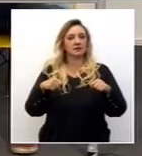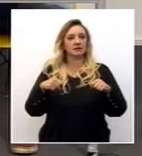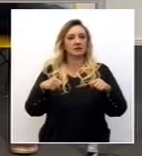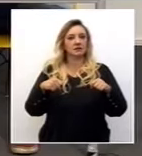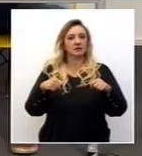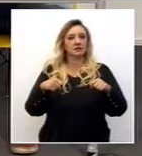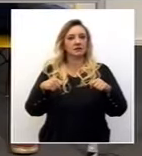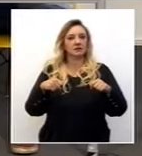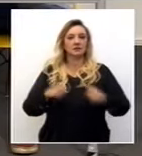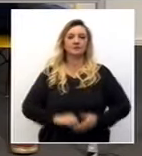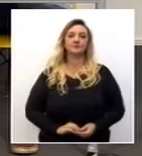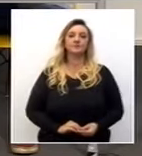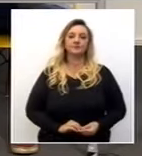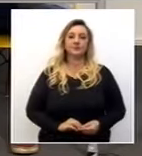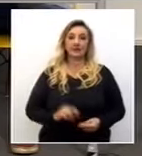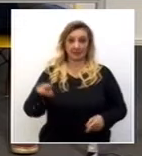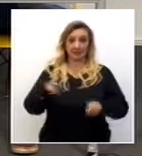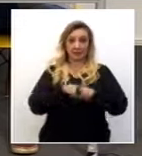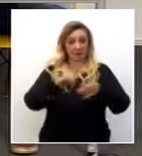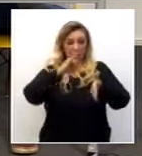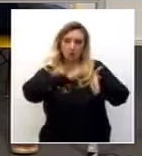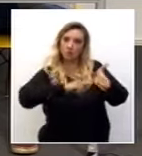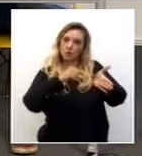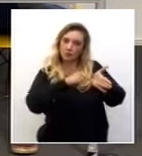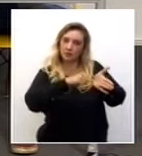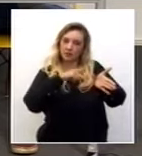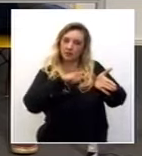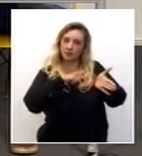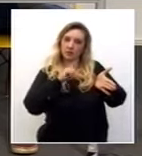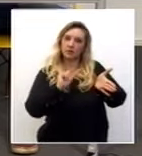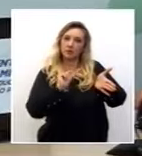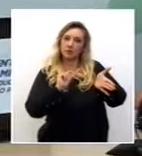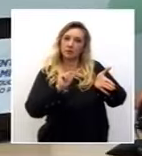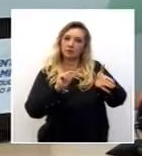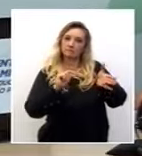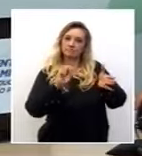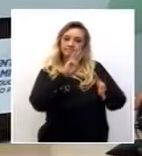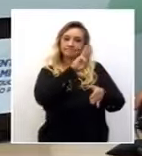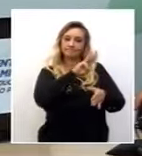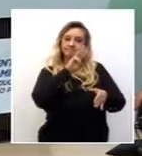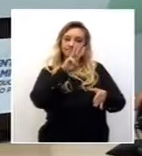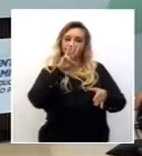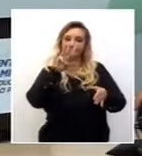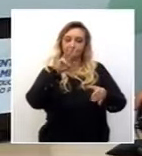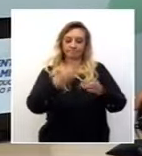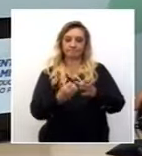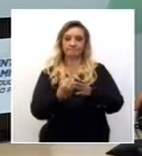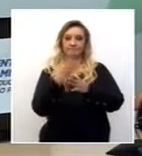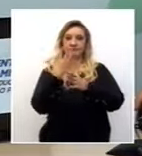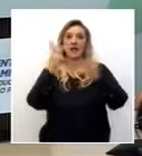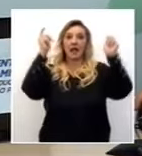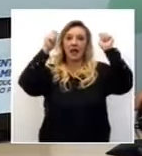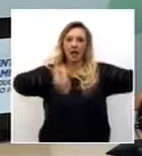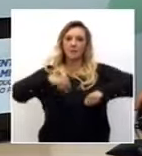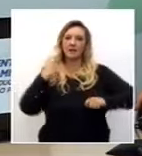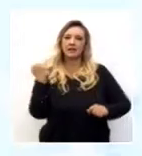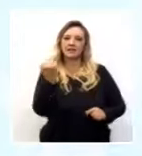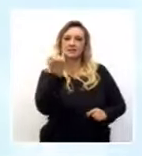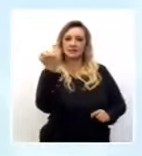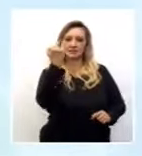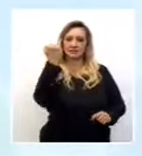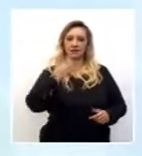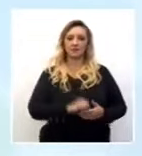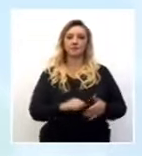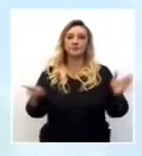Bruno, também tem, nesse documento, existe também um link que abre para as habilidades essenciais, né?